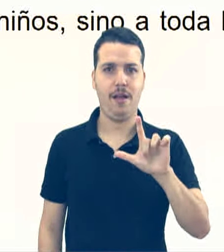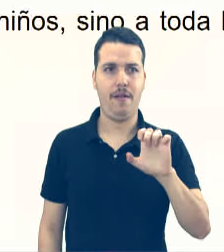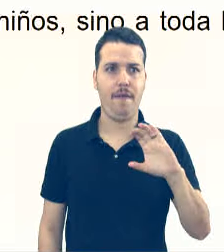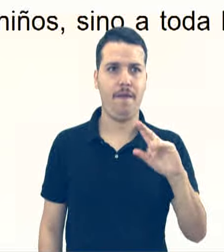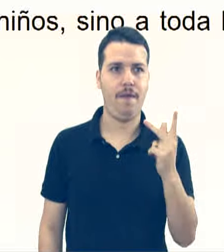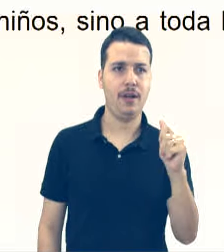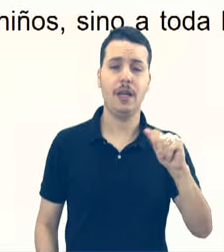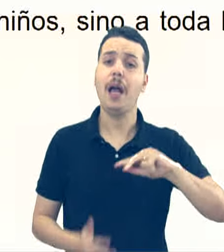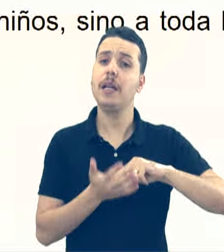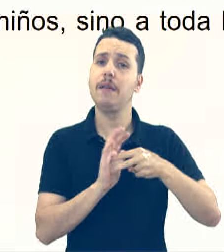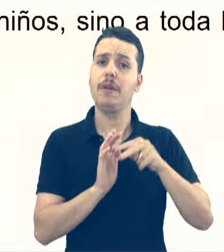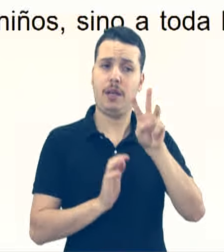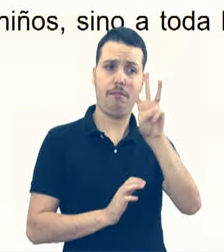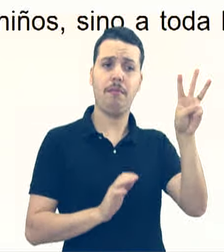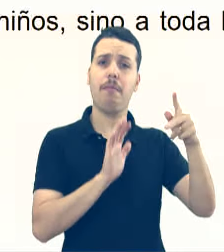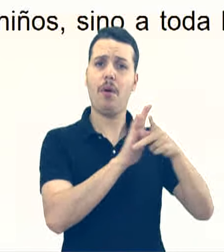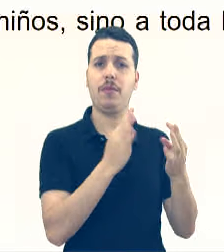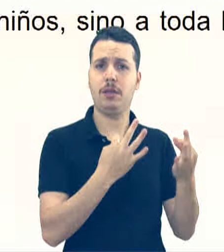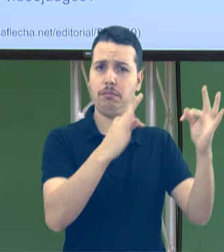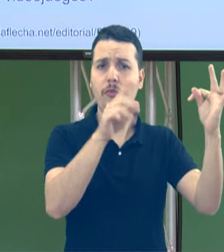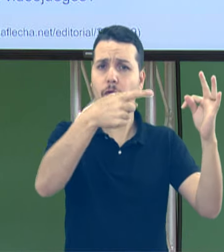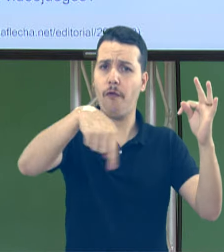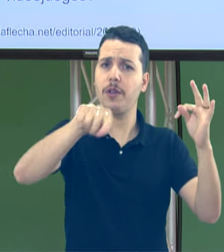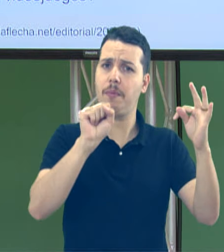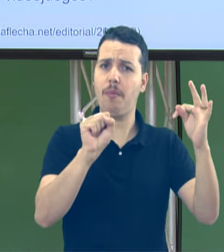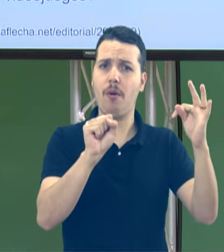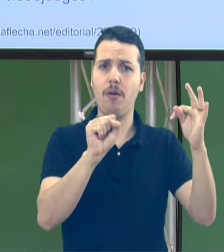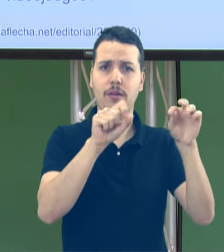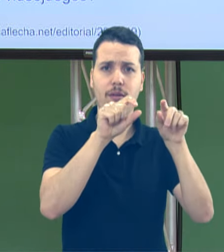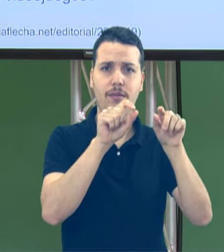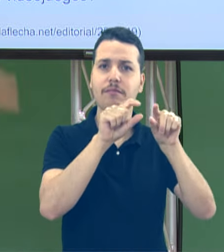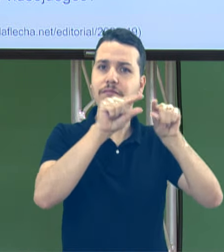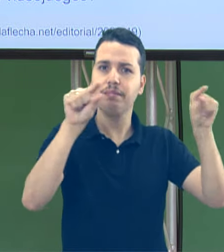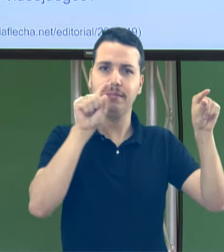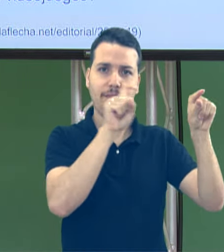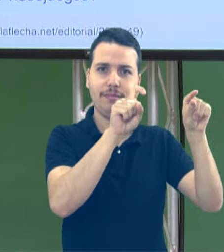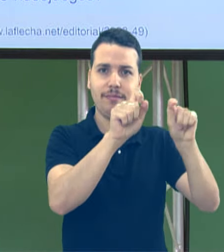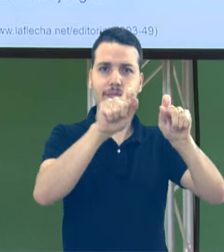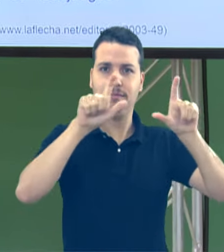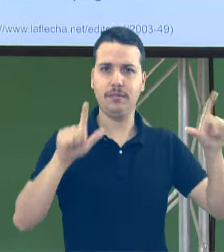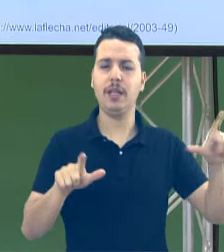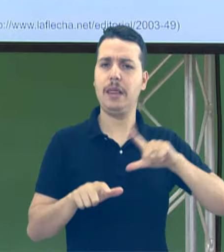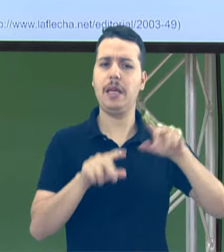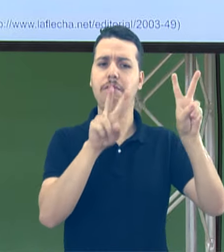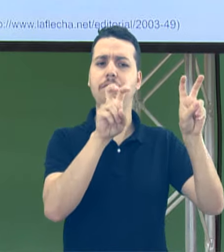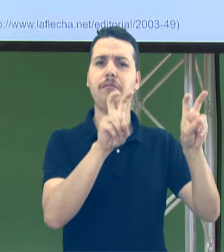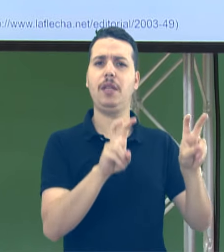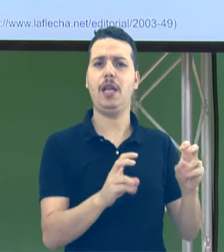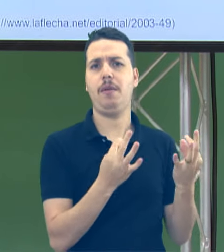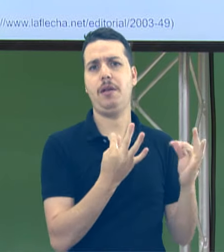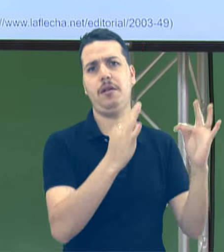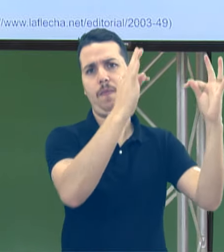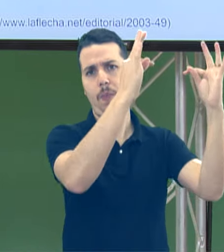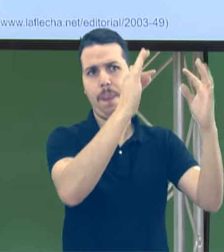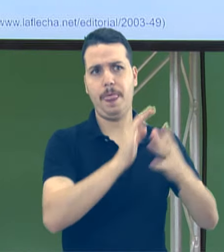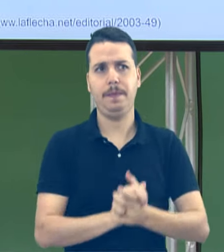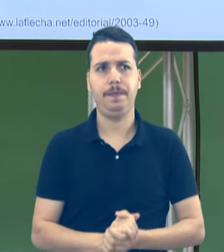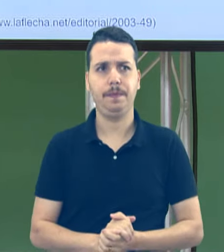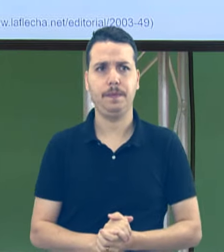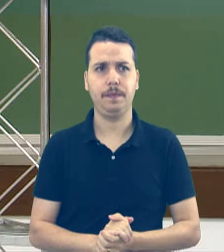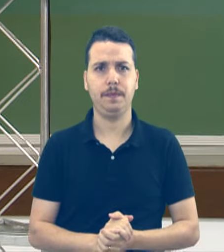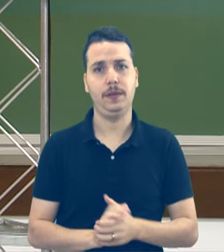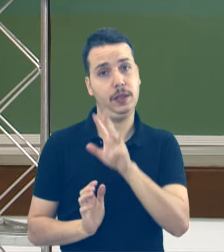sobre tecnologia. Vocês podem inclusive acessar o site, vai falar sobre vários temas de tecnologia. É um